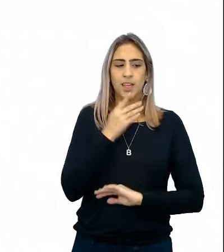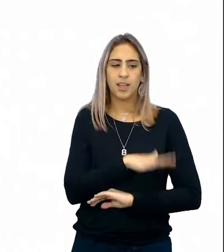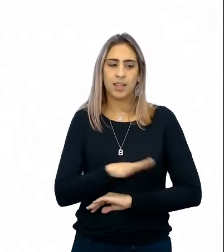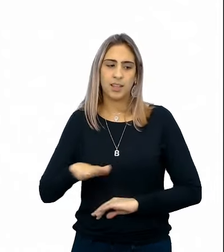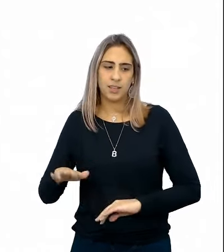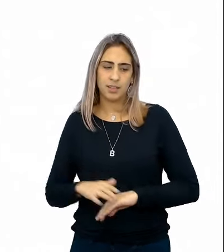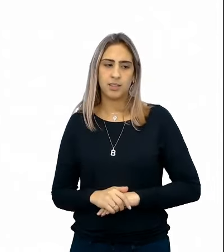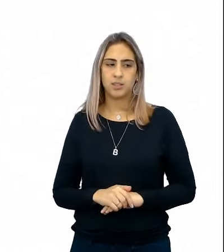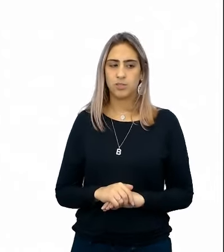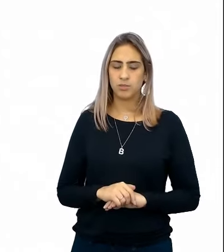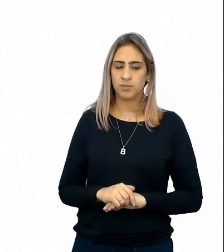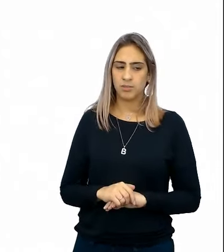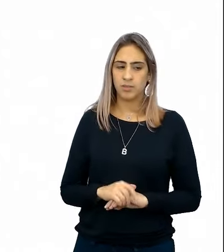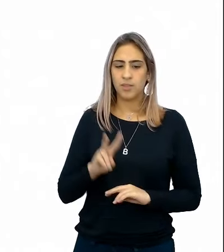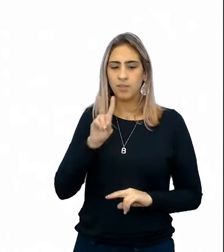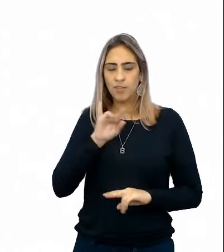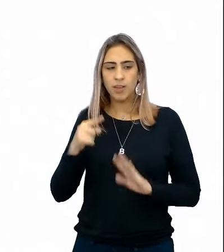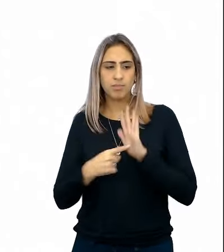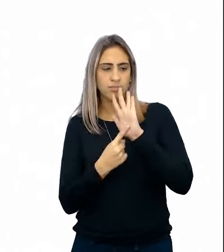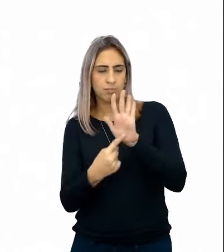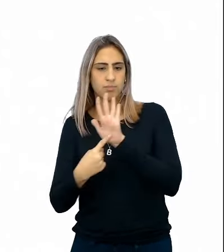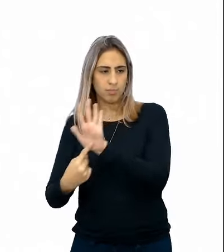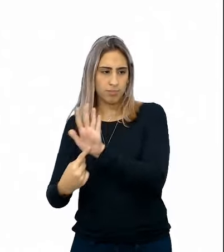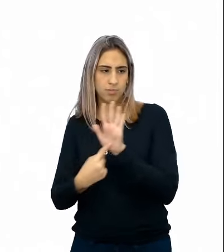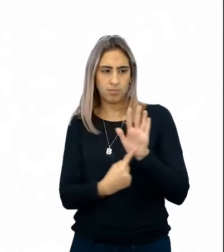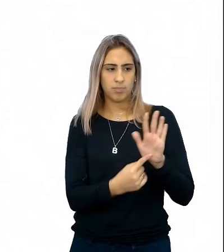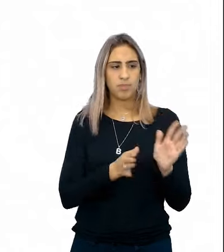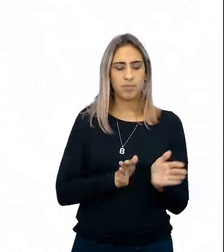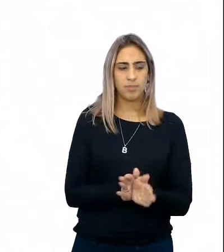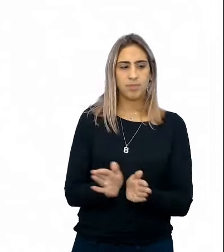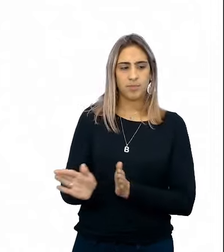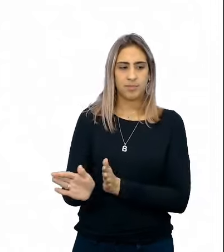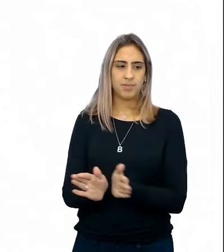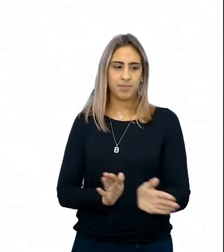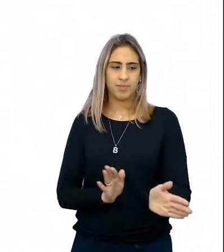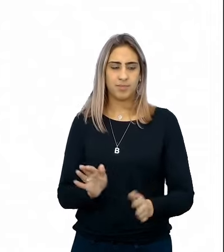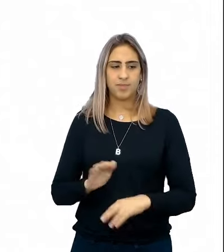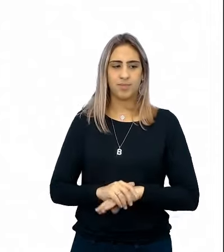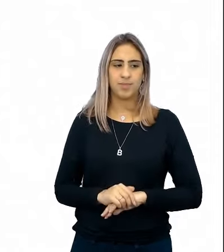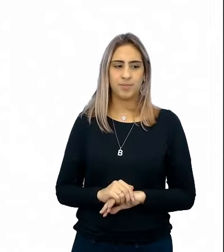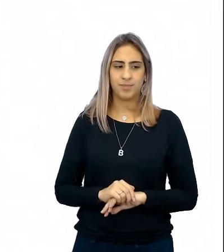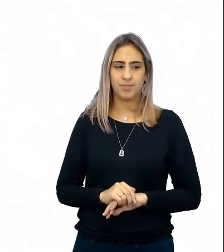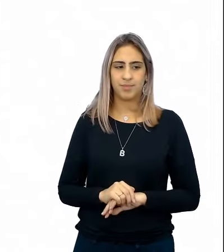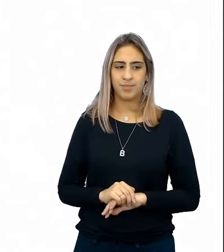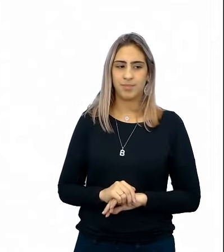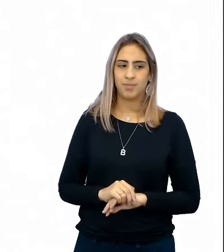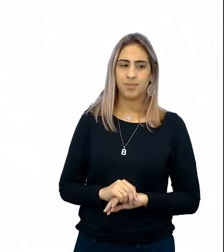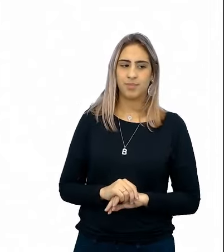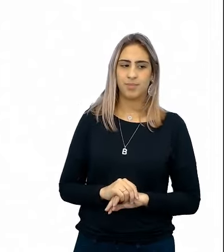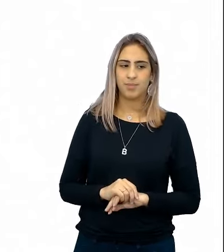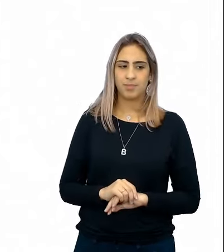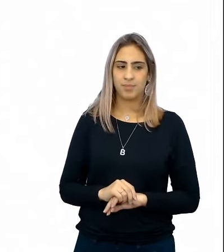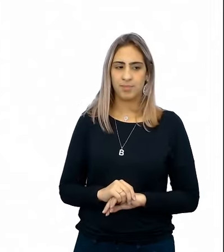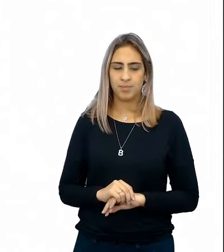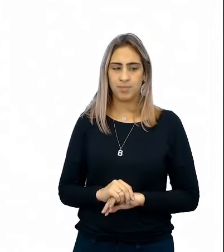na leitura, vai apontando com a régua quando faz a leitura da coluna,